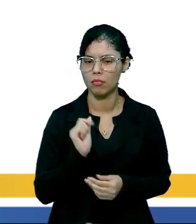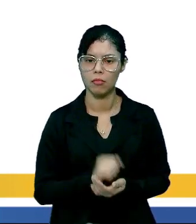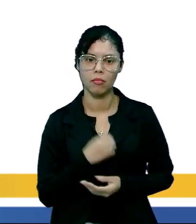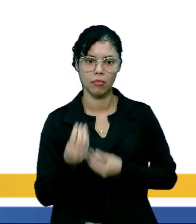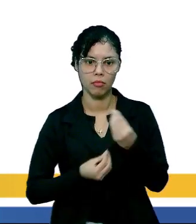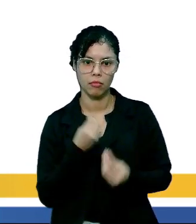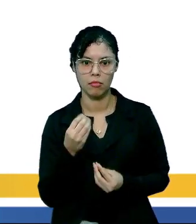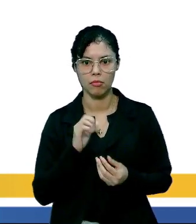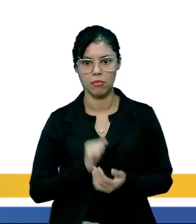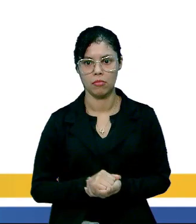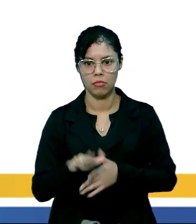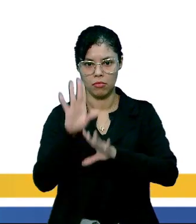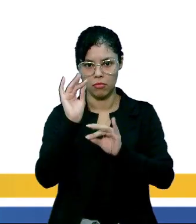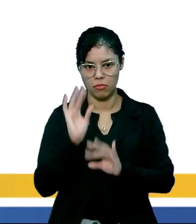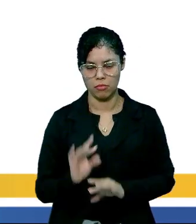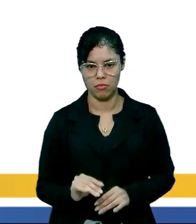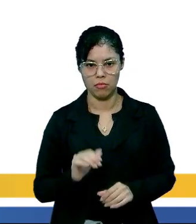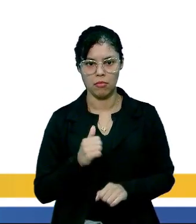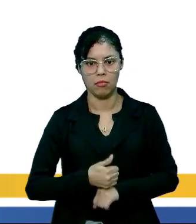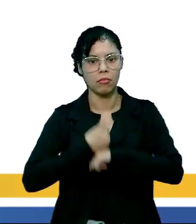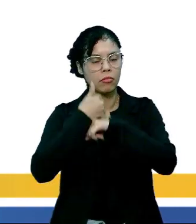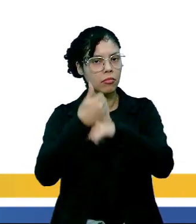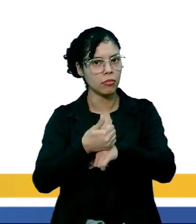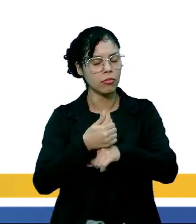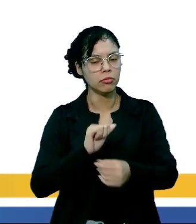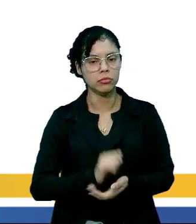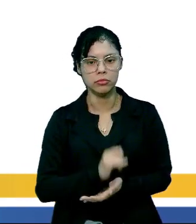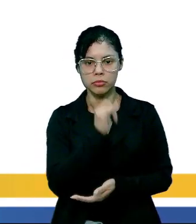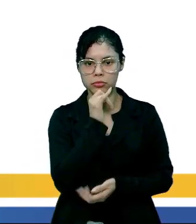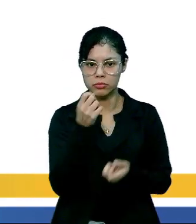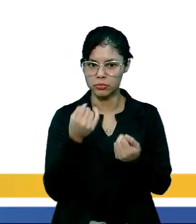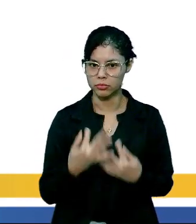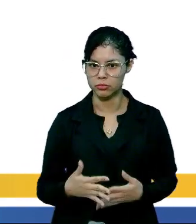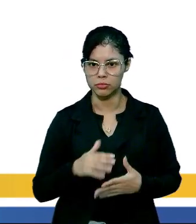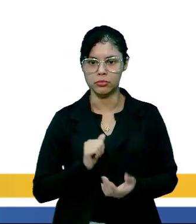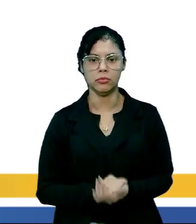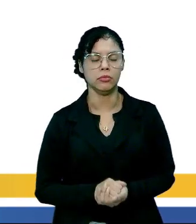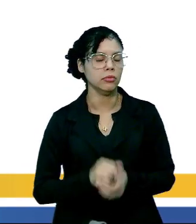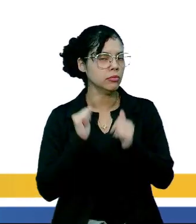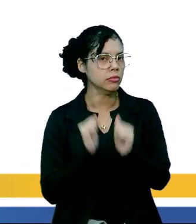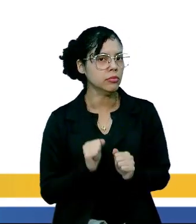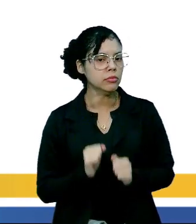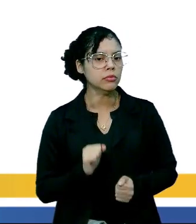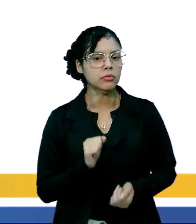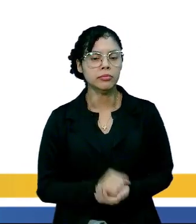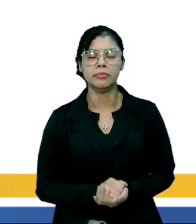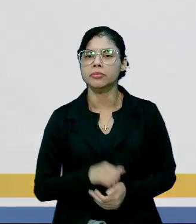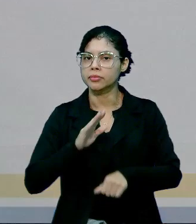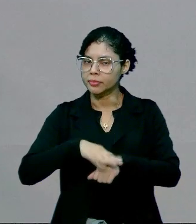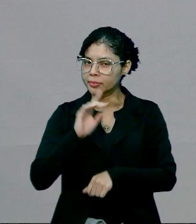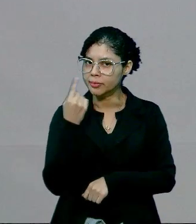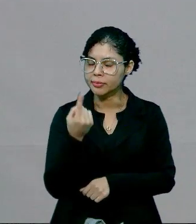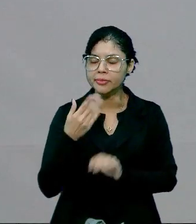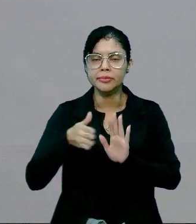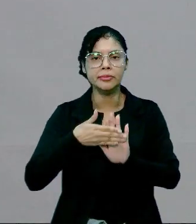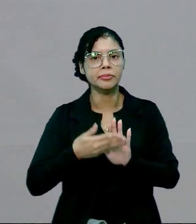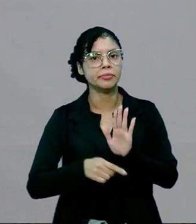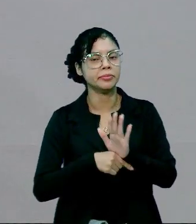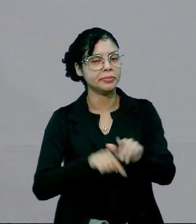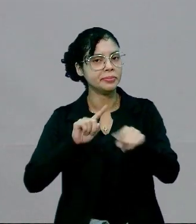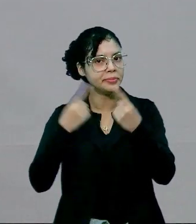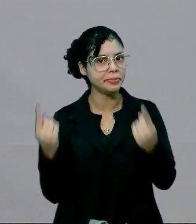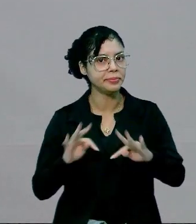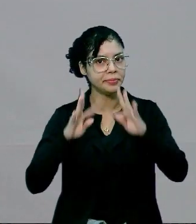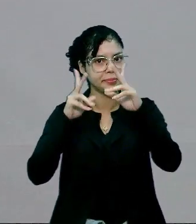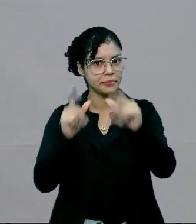que é como, e o detalhamento, que é a explicação e exemplos. Então, assim, eu posso, né, fazer mais de uma proposta. Porém,